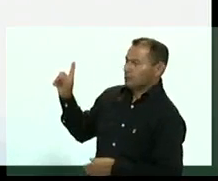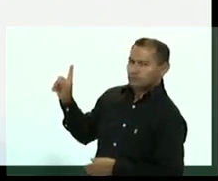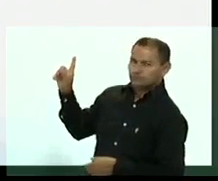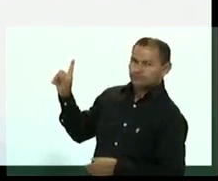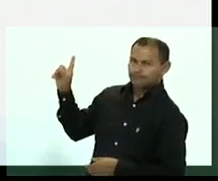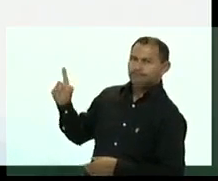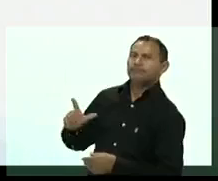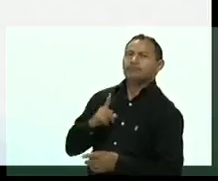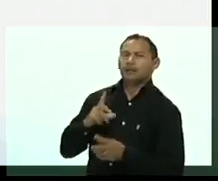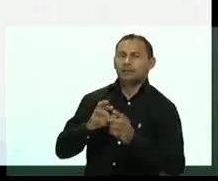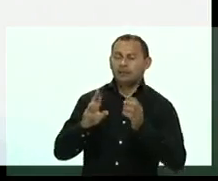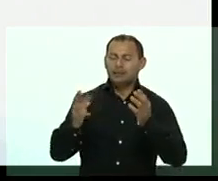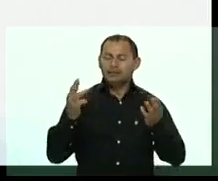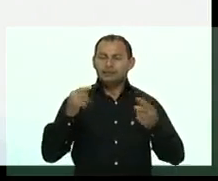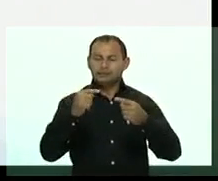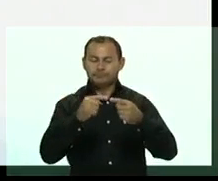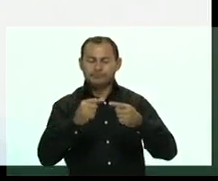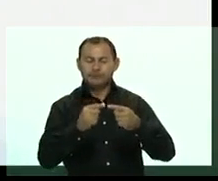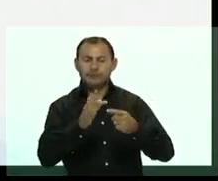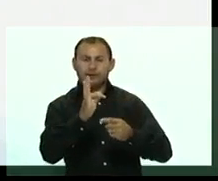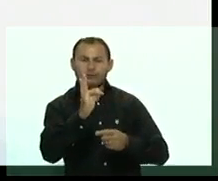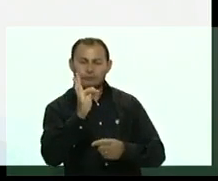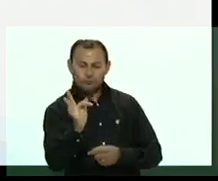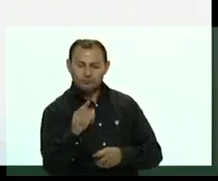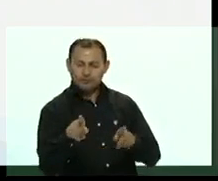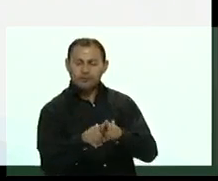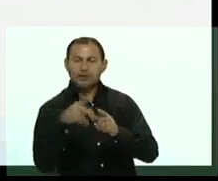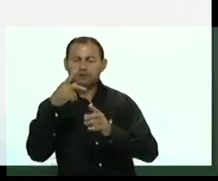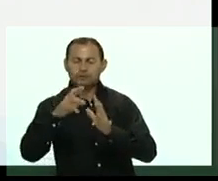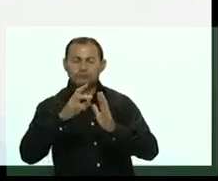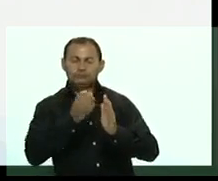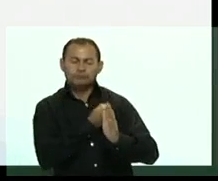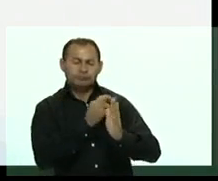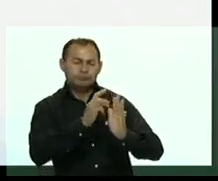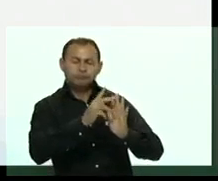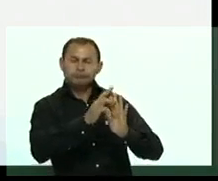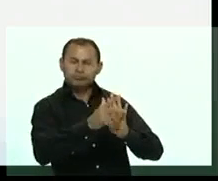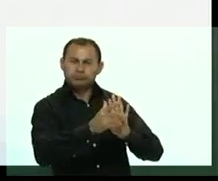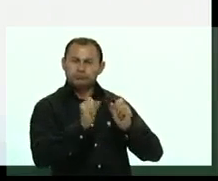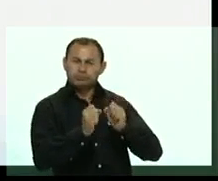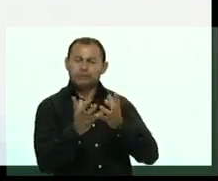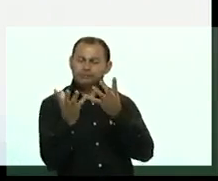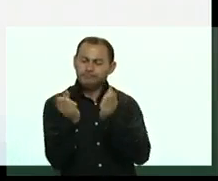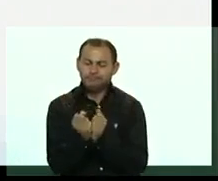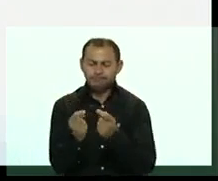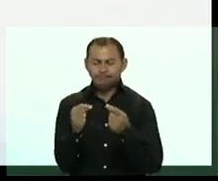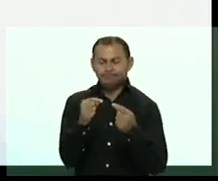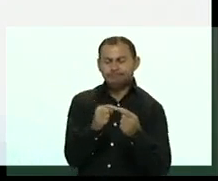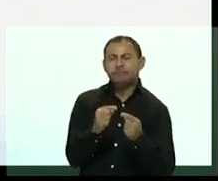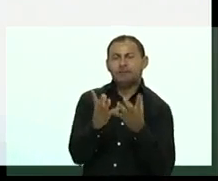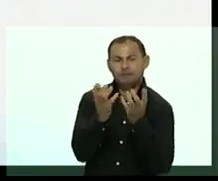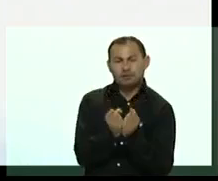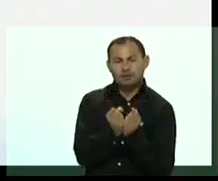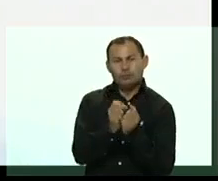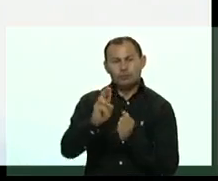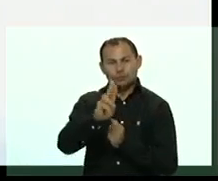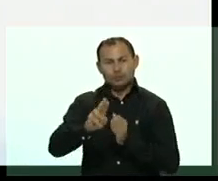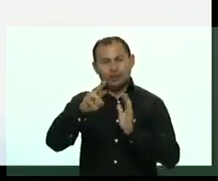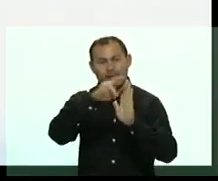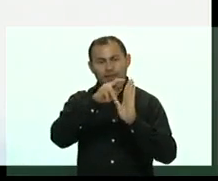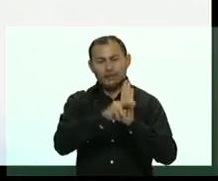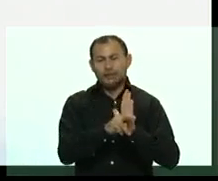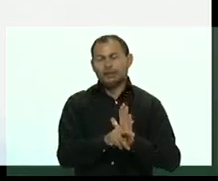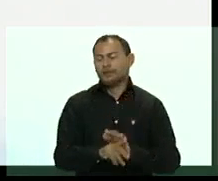Existem relações entre as funções e suas derivadas que possam adotar alguma regra ao invés de